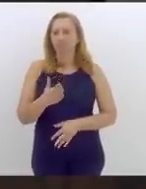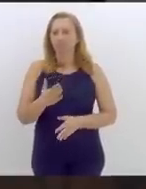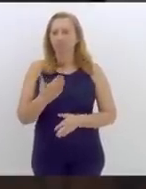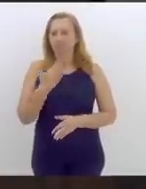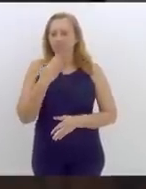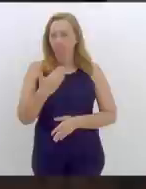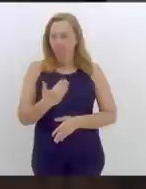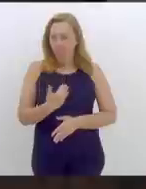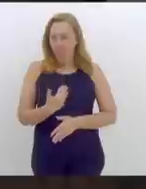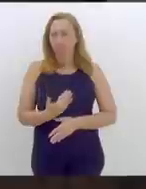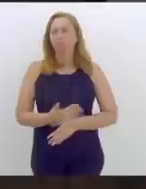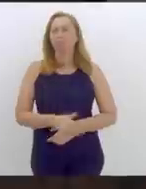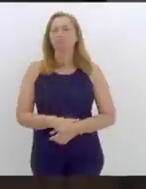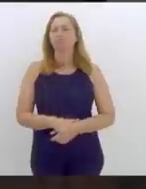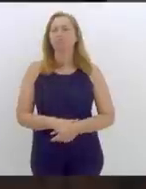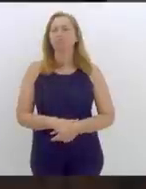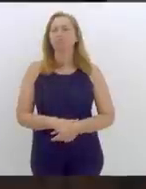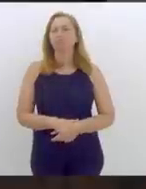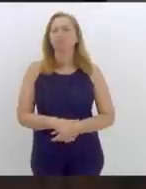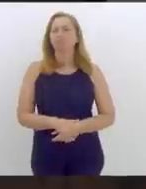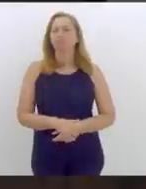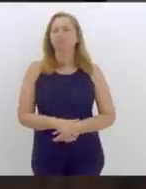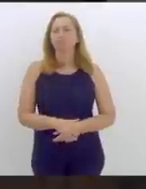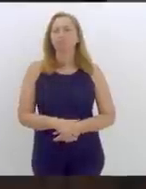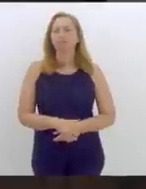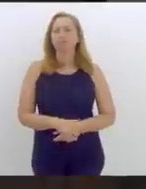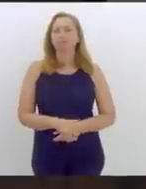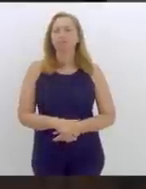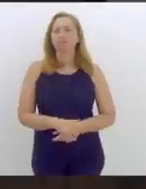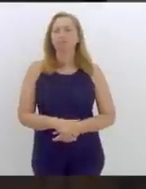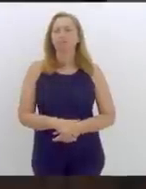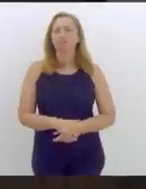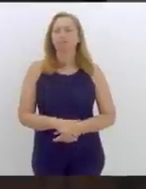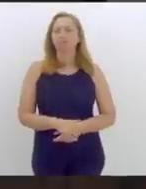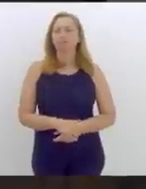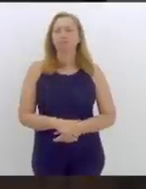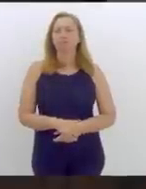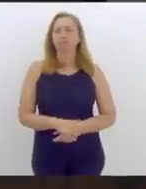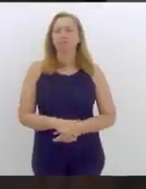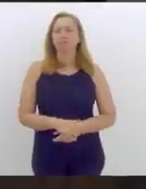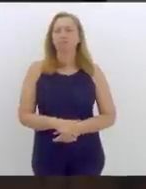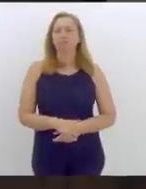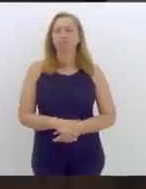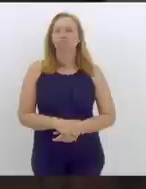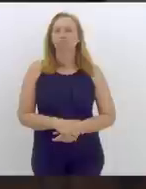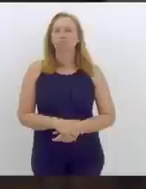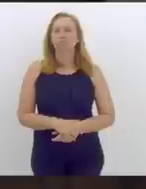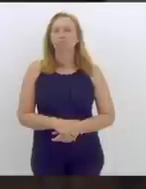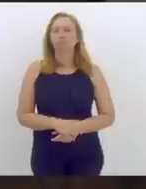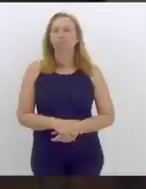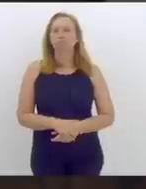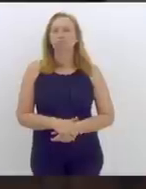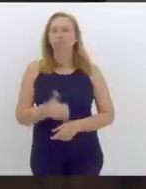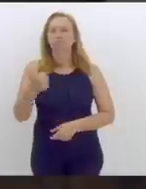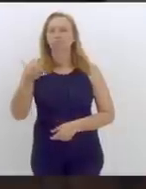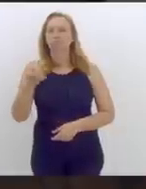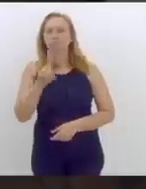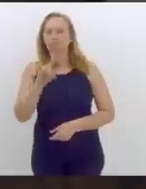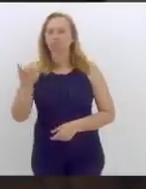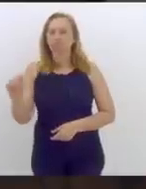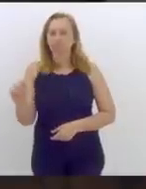diretamente a minha pessoa que nos descem mais que nos descem mais 10 dias